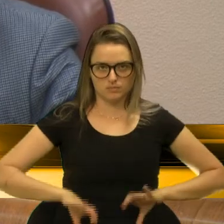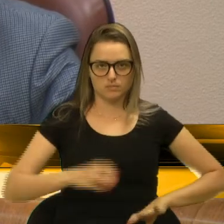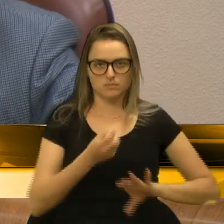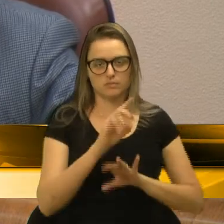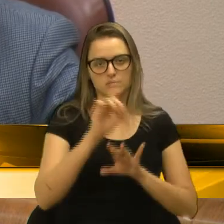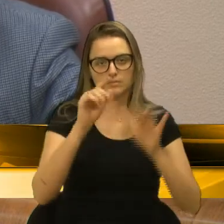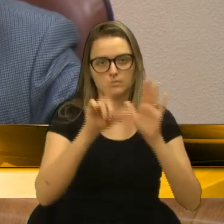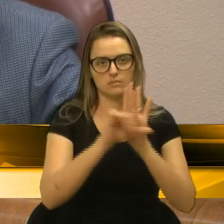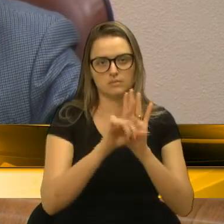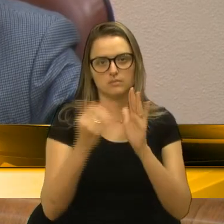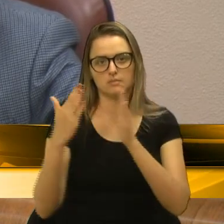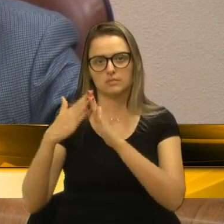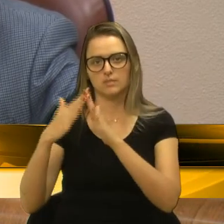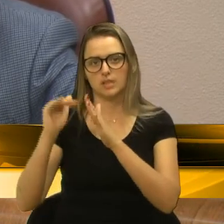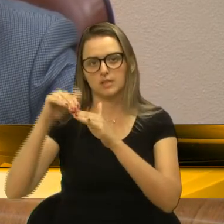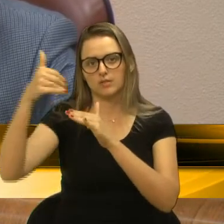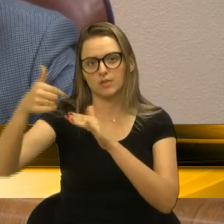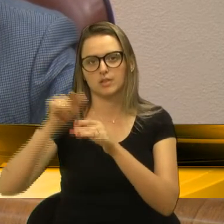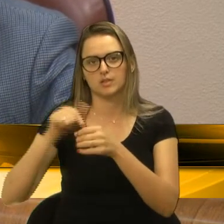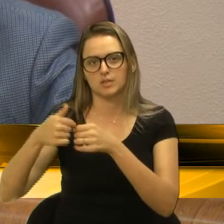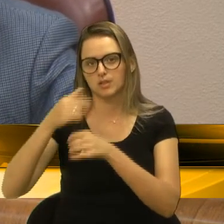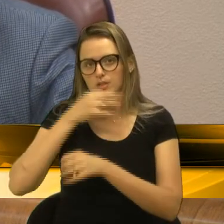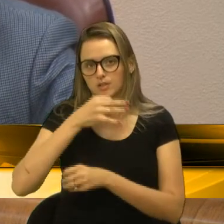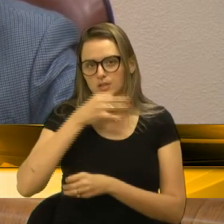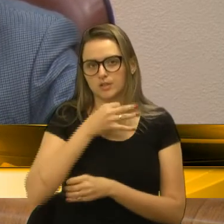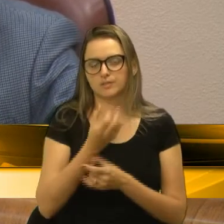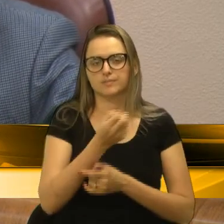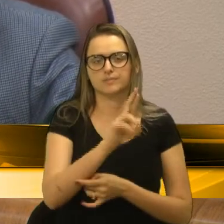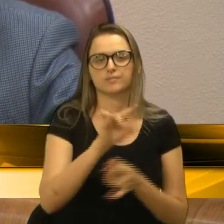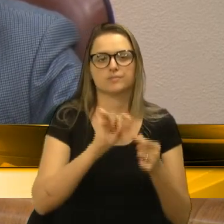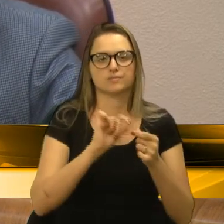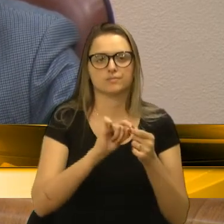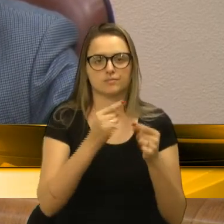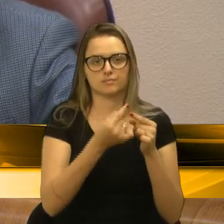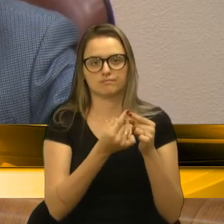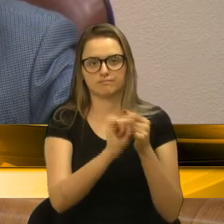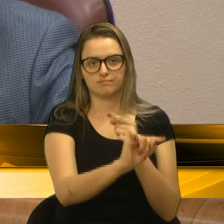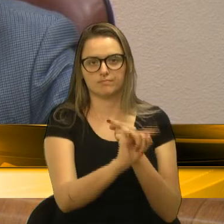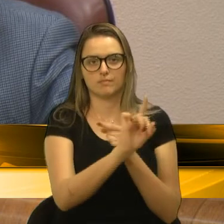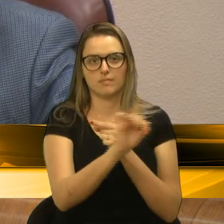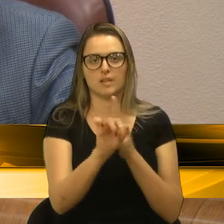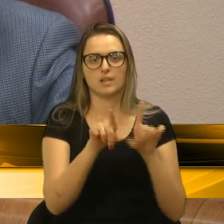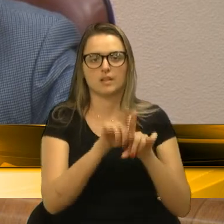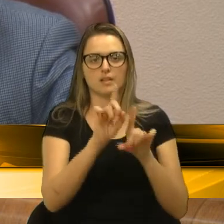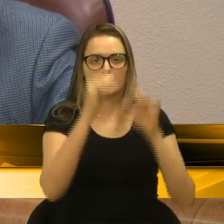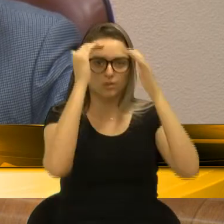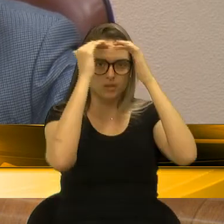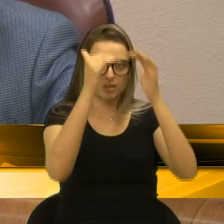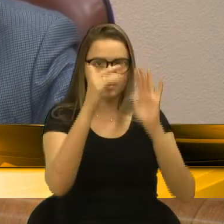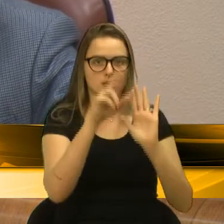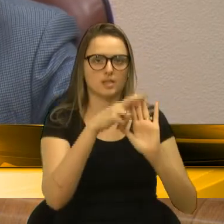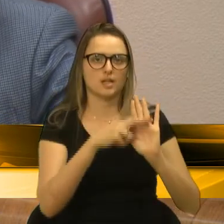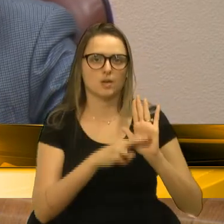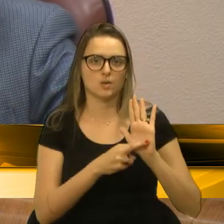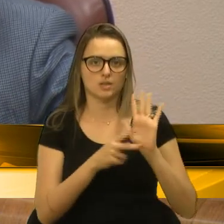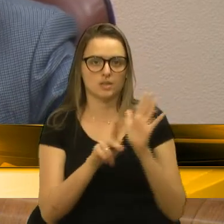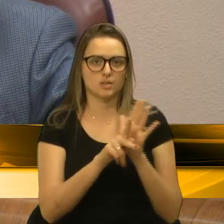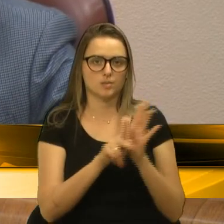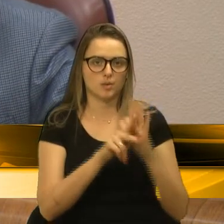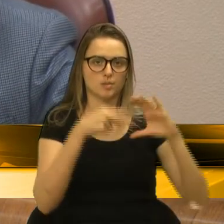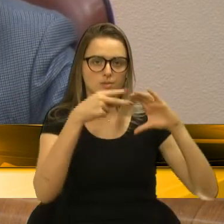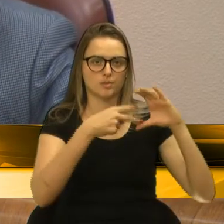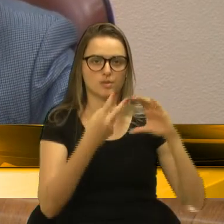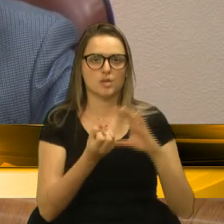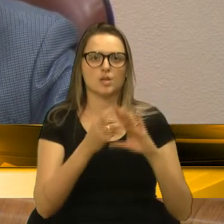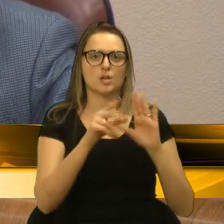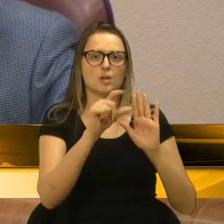2. Fixar residência fora do município. 3. Proceder de modo incompatível com a dignidade da Câmara ou faltar com decoro na sua conduta pública.